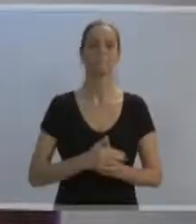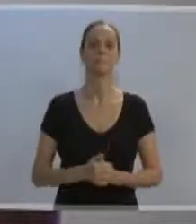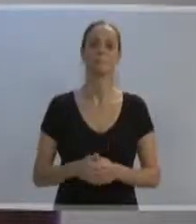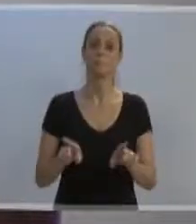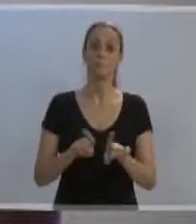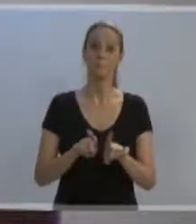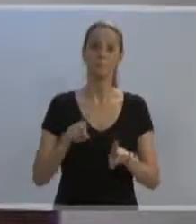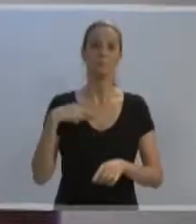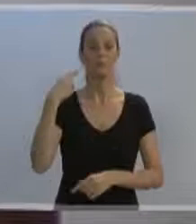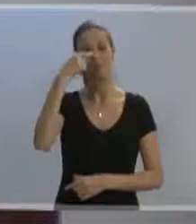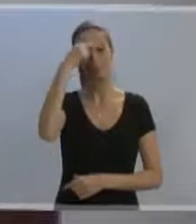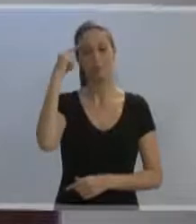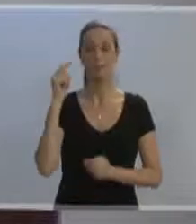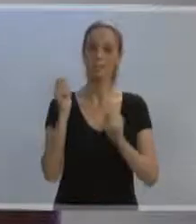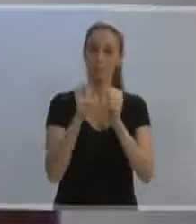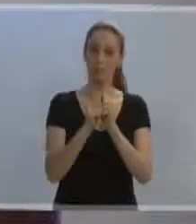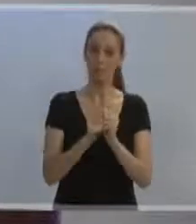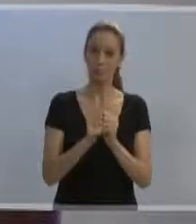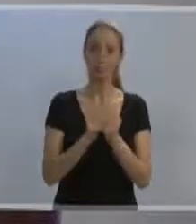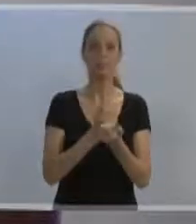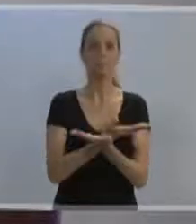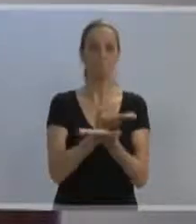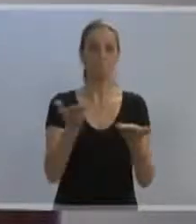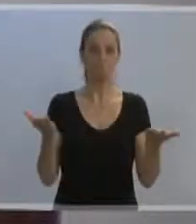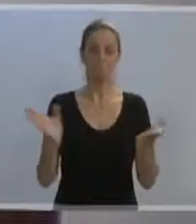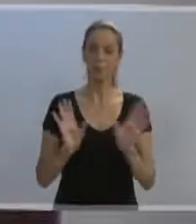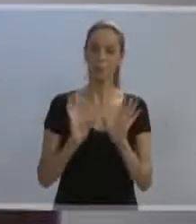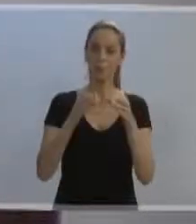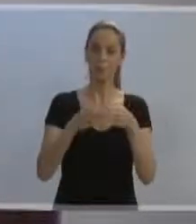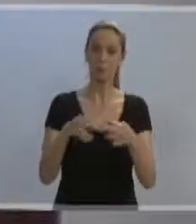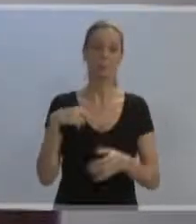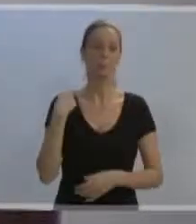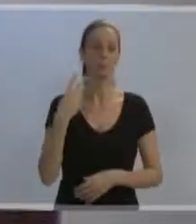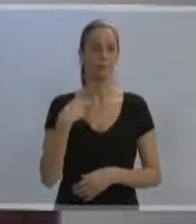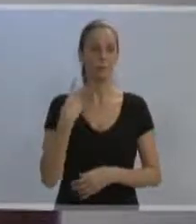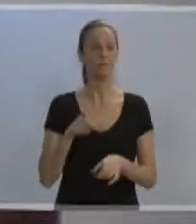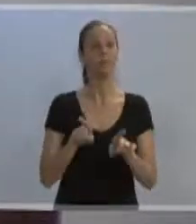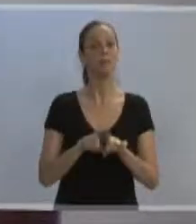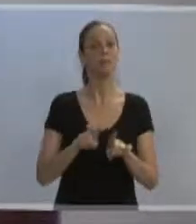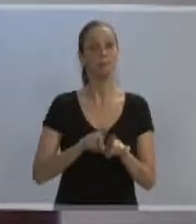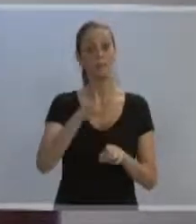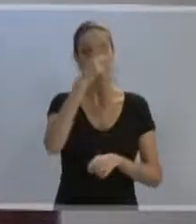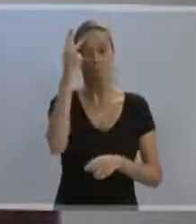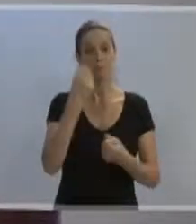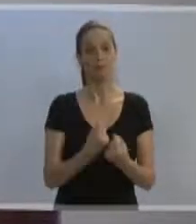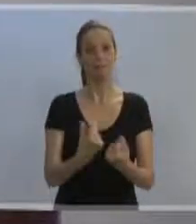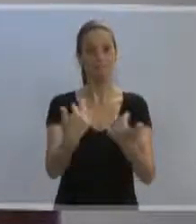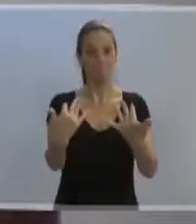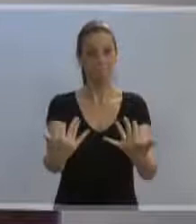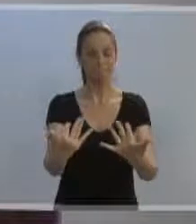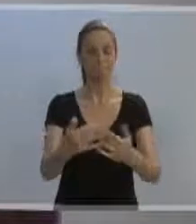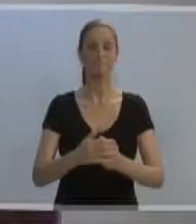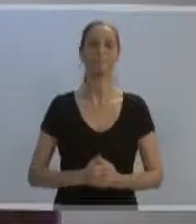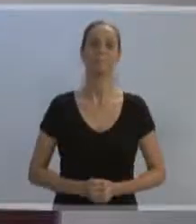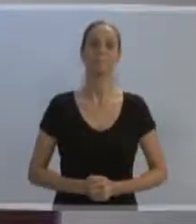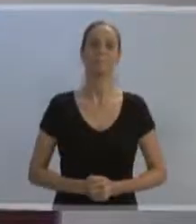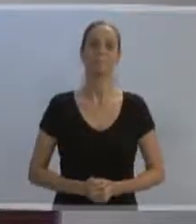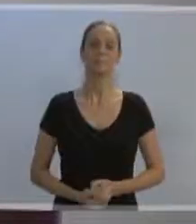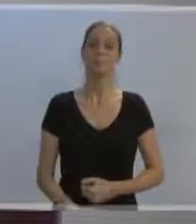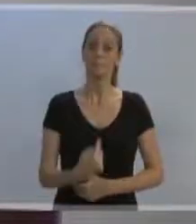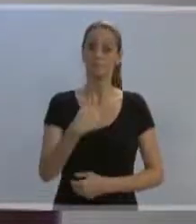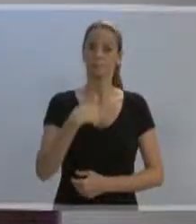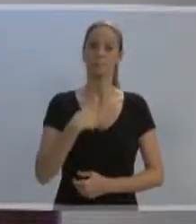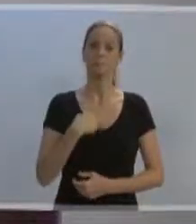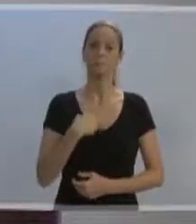marcos da rosa também está conosco demais colegas quem nos acompanha aqui na plenária eu